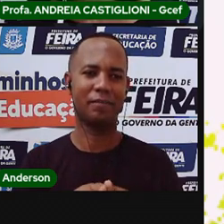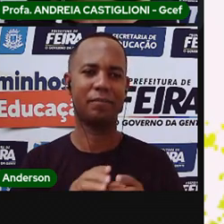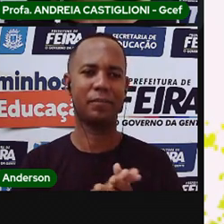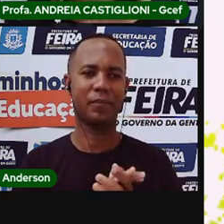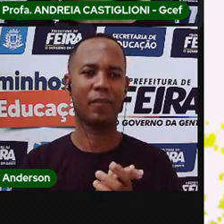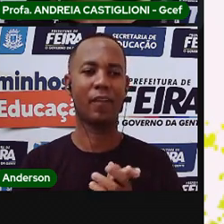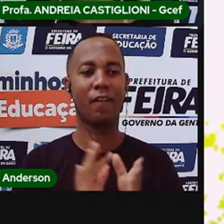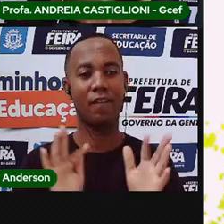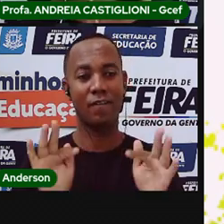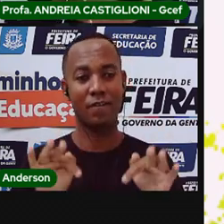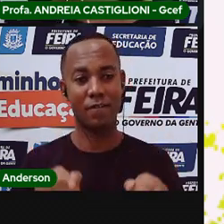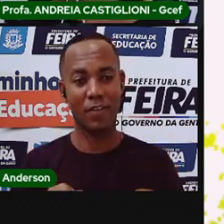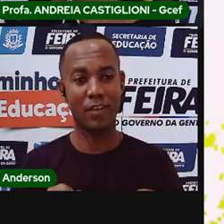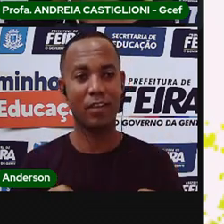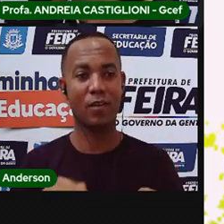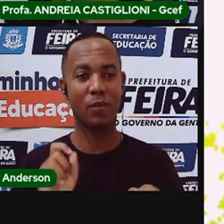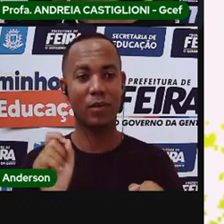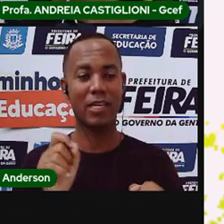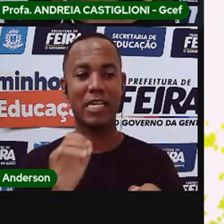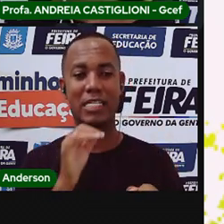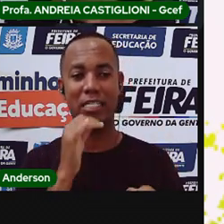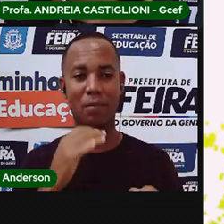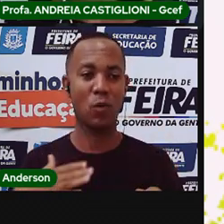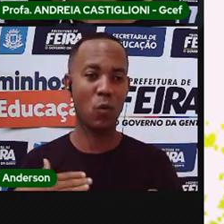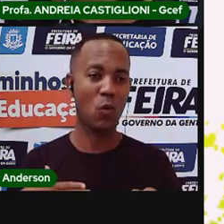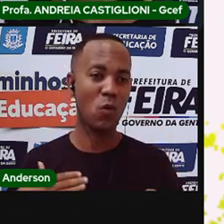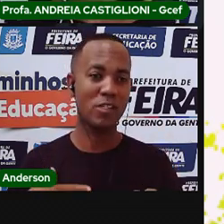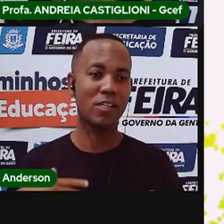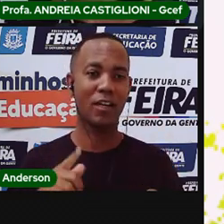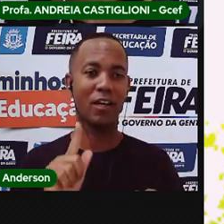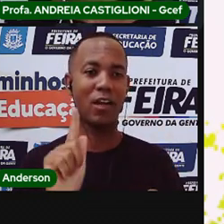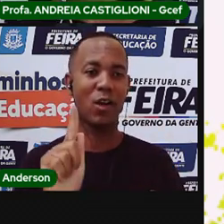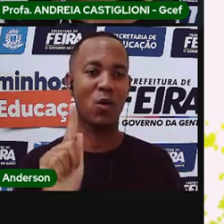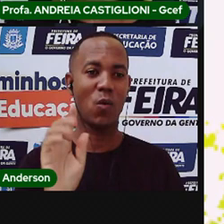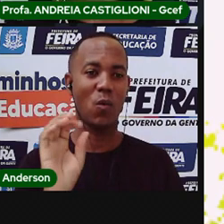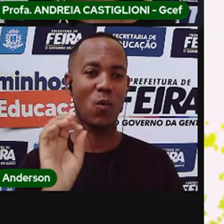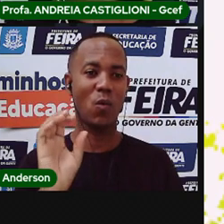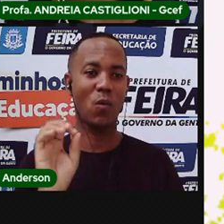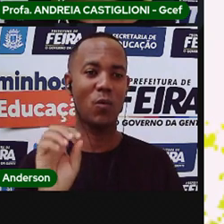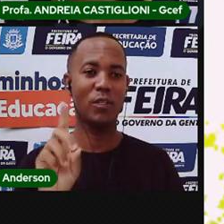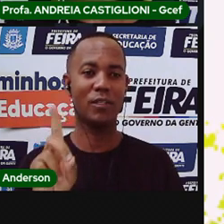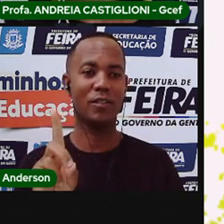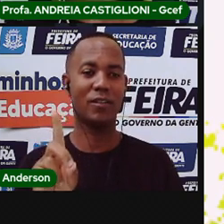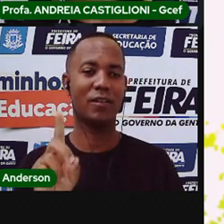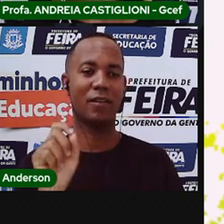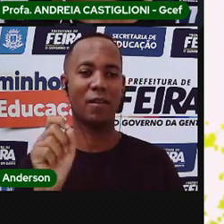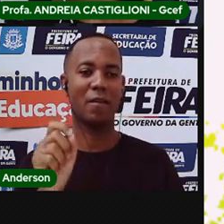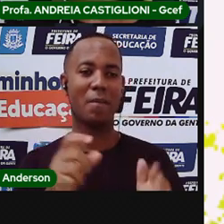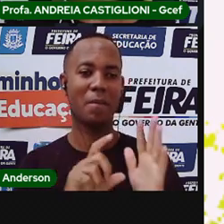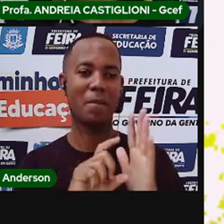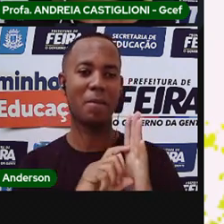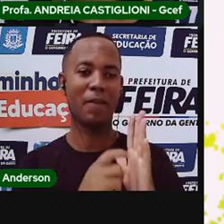E, por fim, quando a gente estiver finalizando, goodbye.